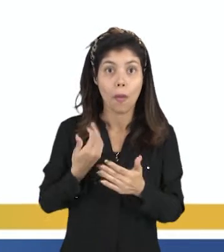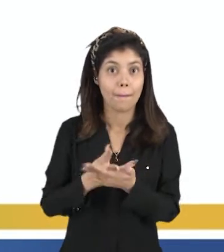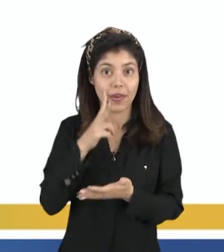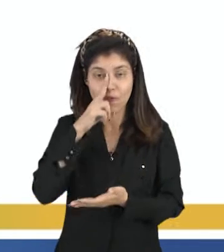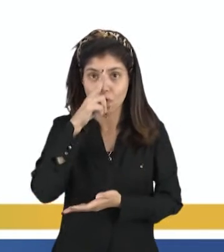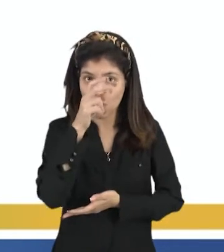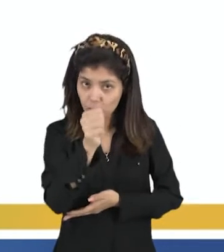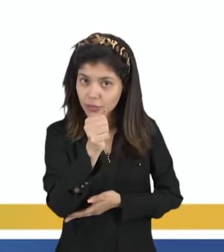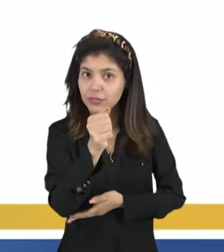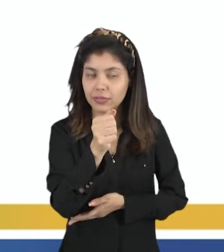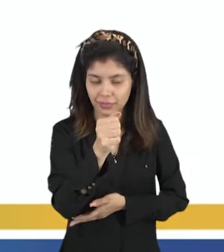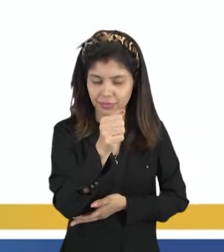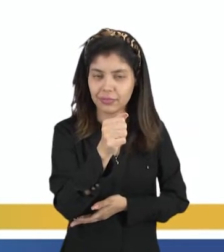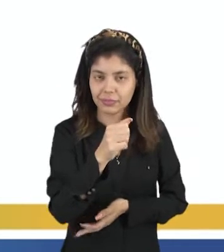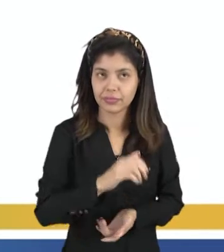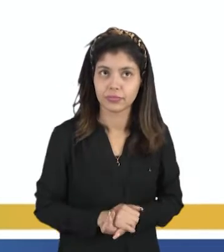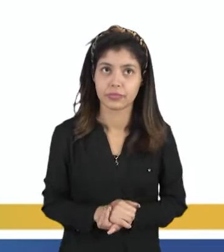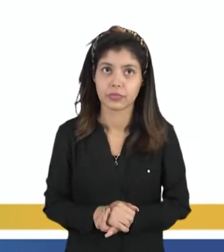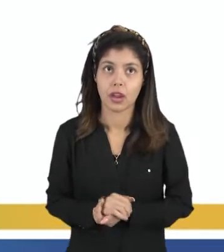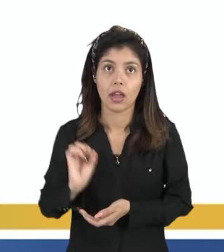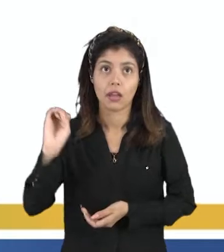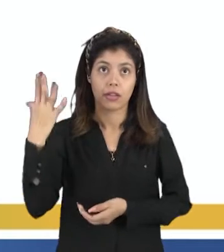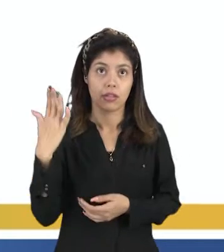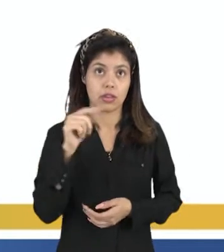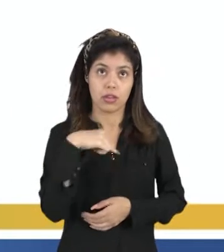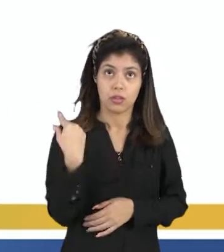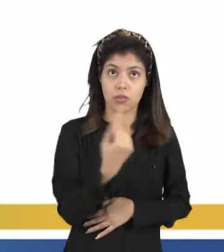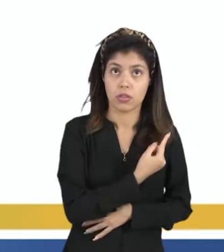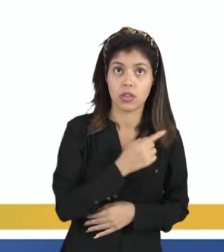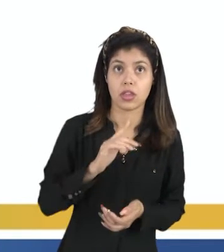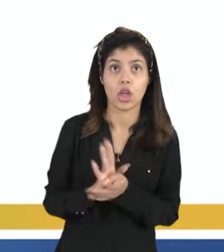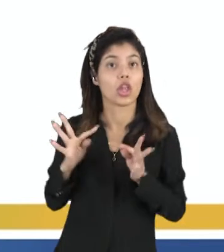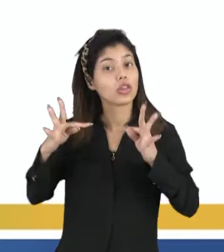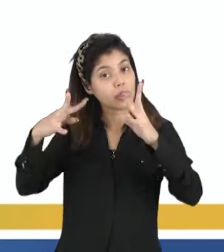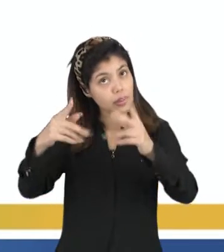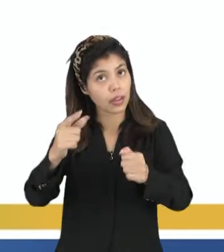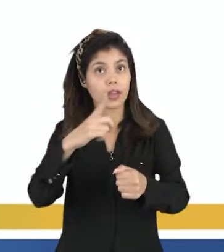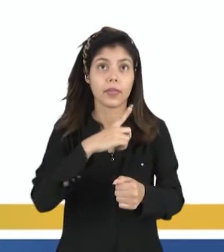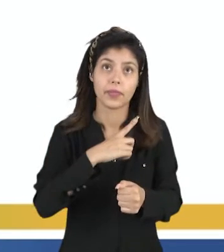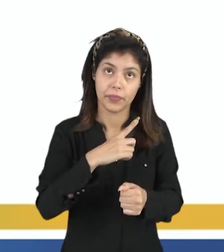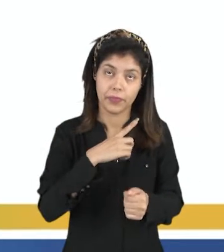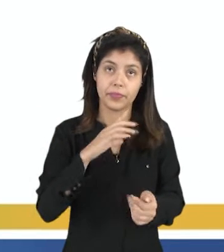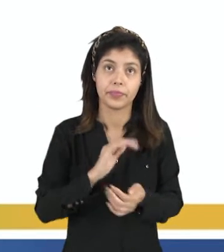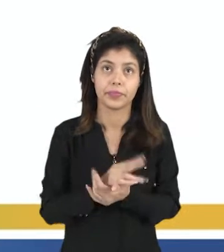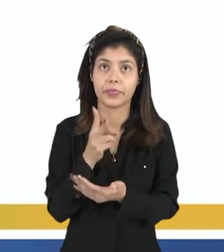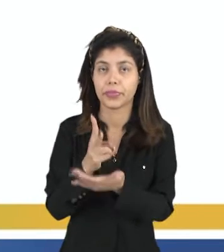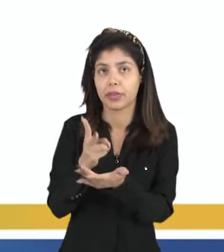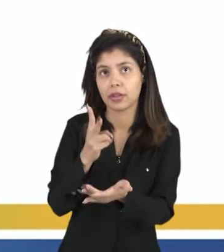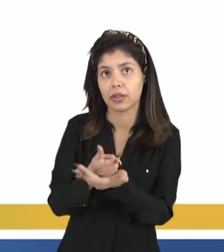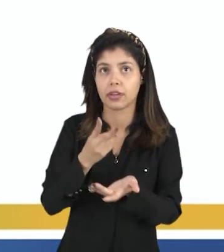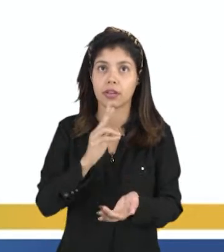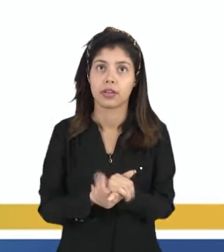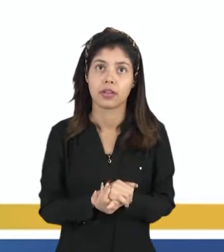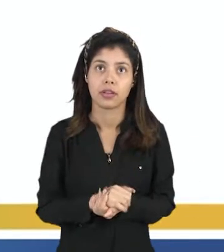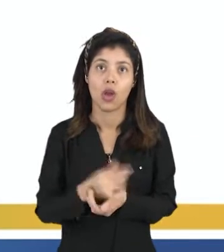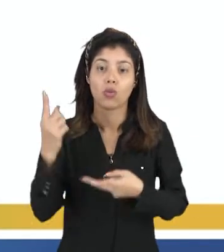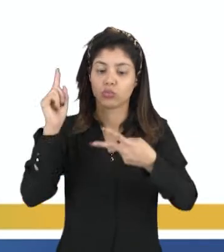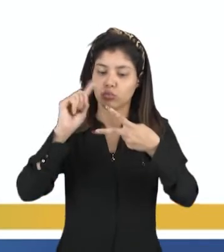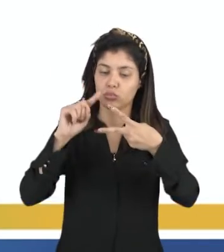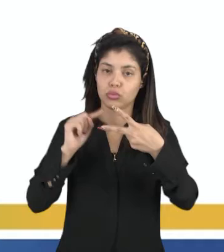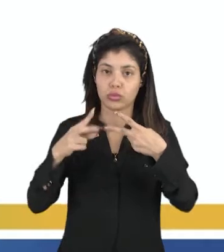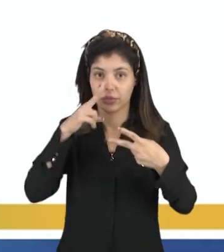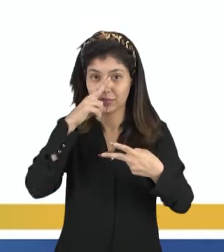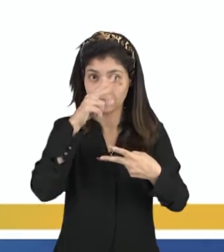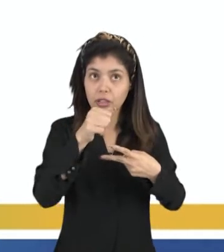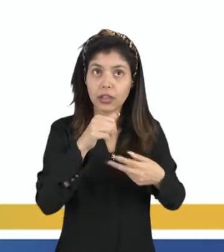mais intenso, ou seja, o mais forte. E no caso de ambos que tenham a mesma intensidade, os 2 sejam